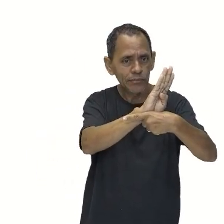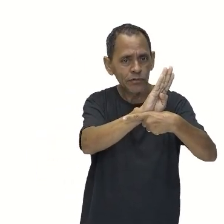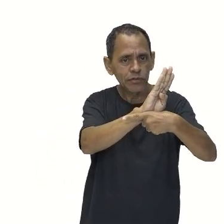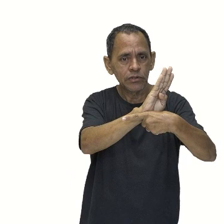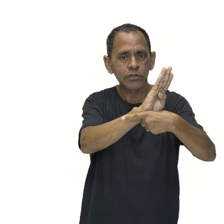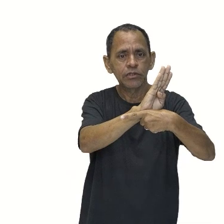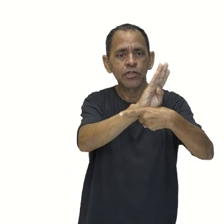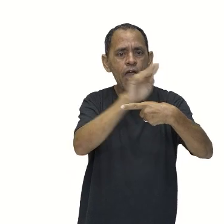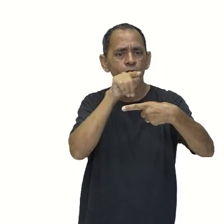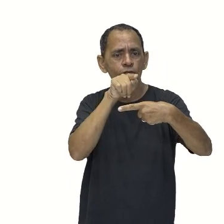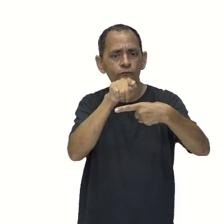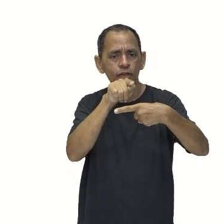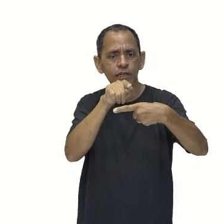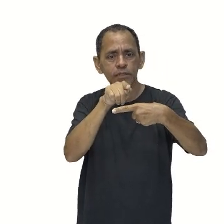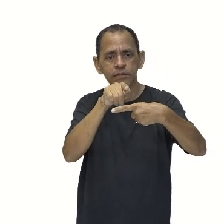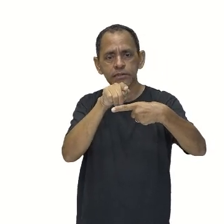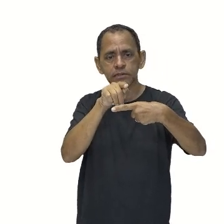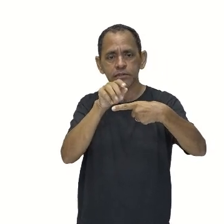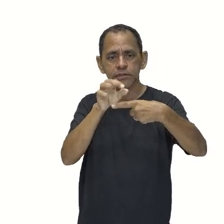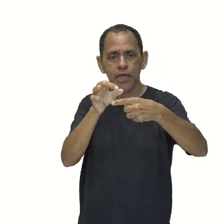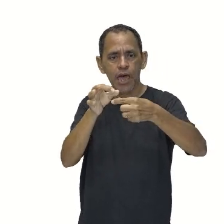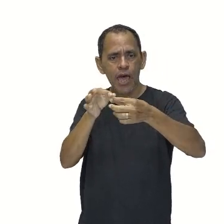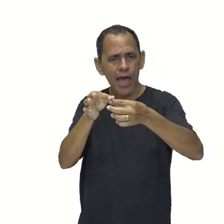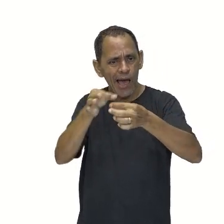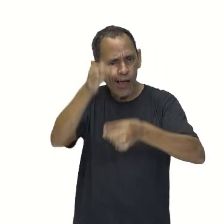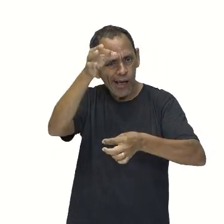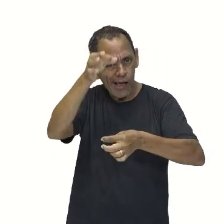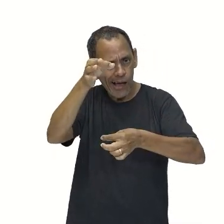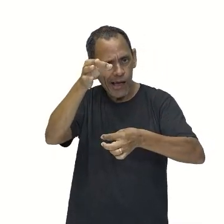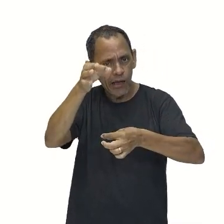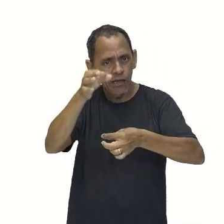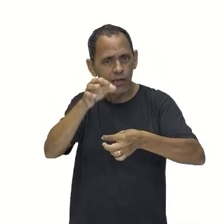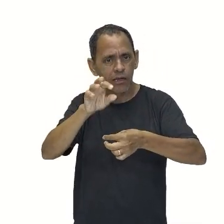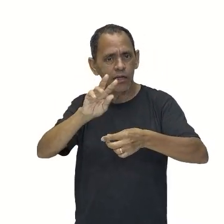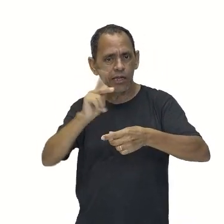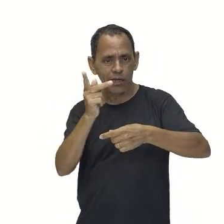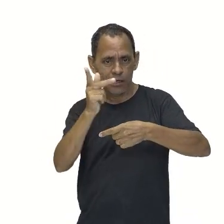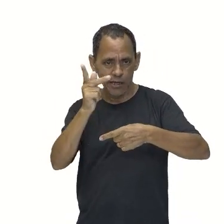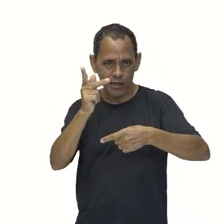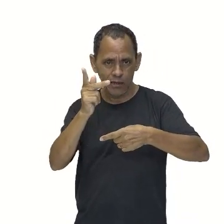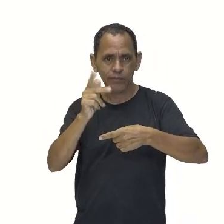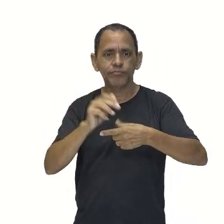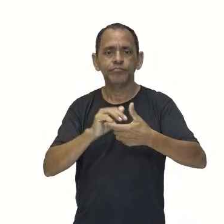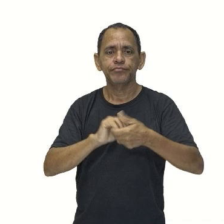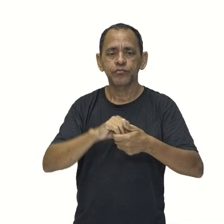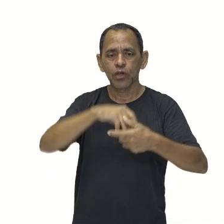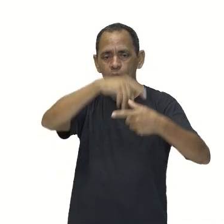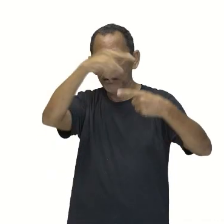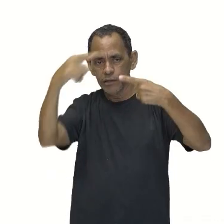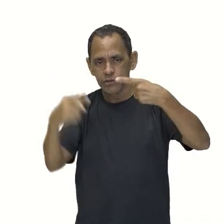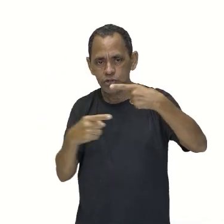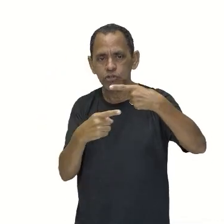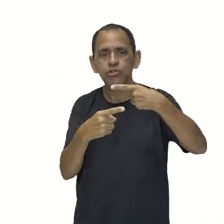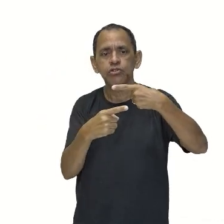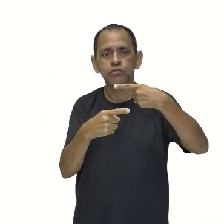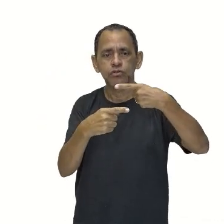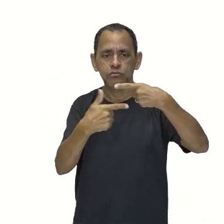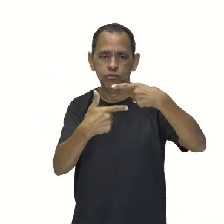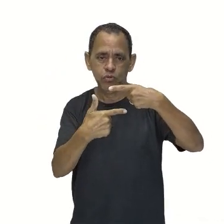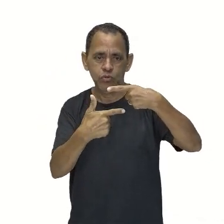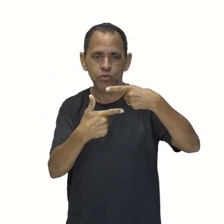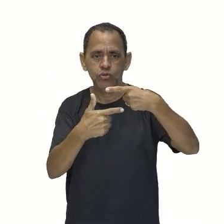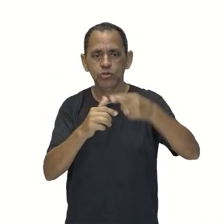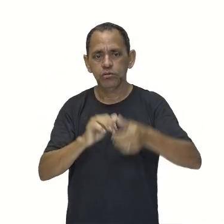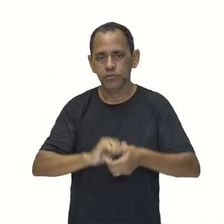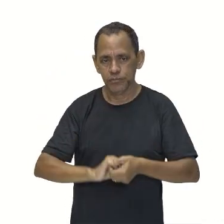não sei quanto que é a base e eu não sei quanto que é a altura. Mas eu poderia dizer, vamos assumir, né,